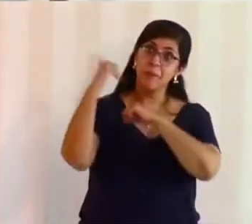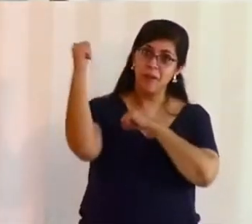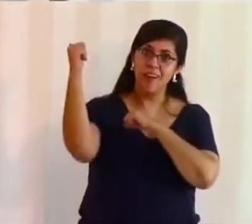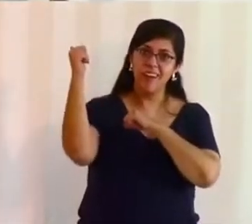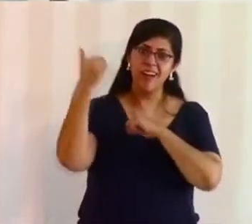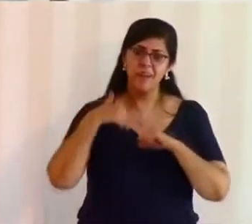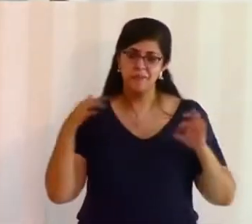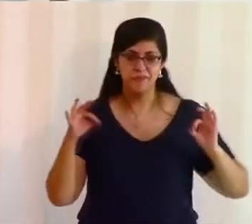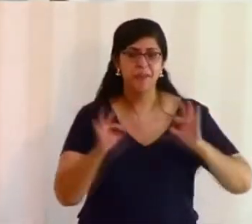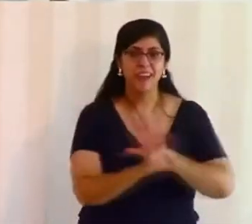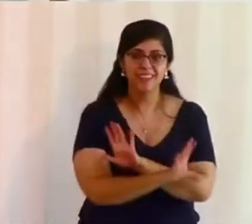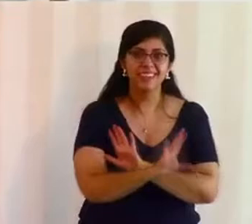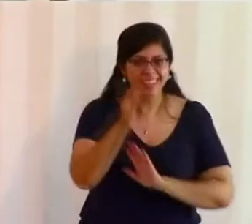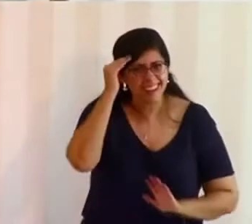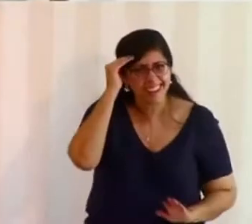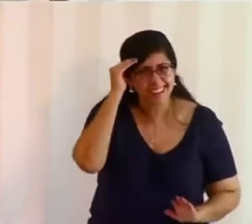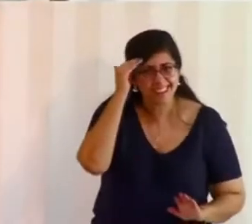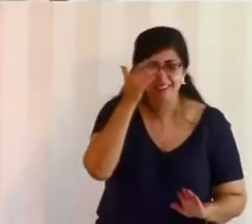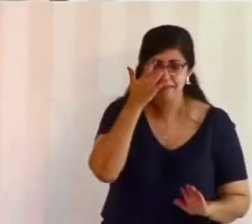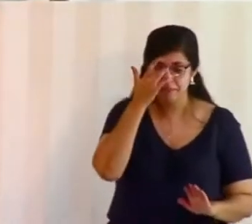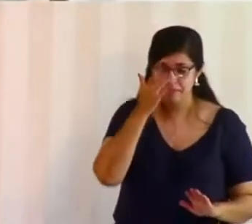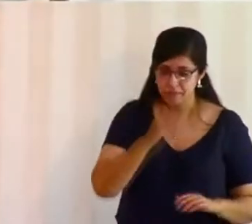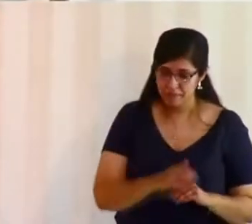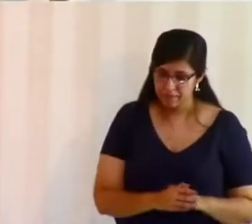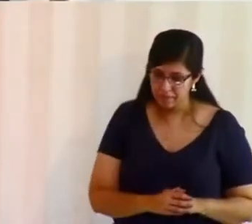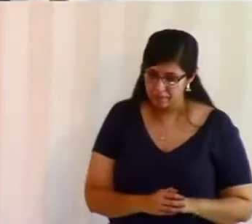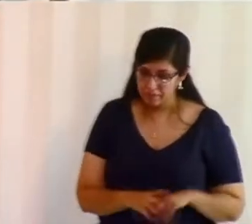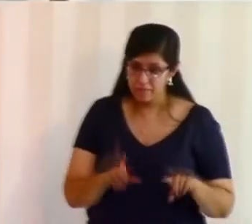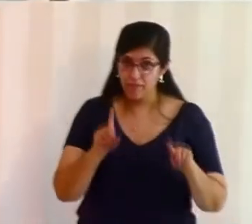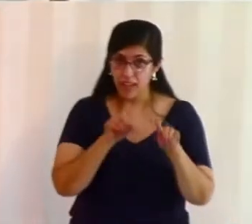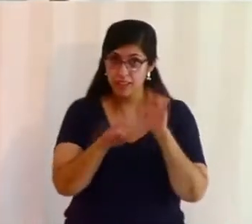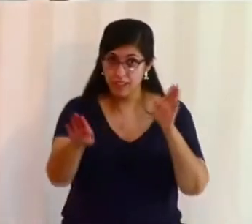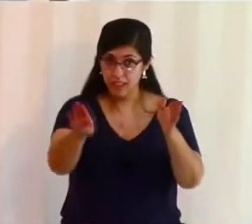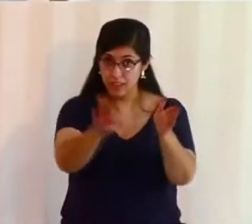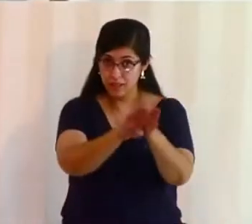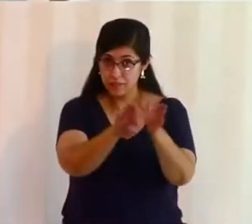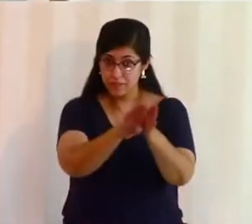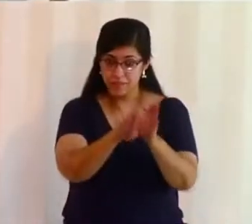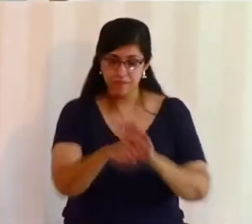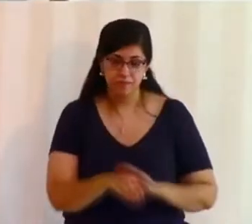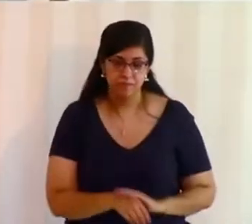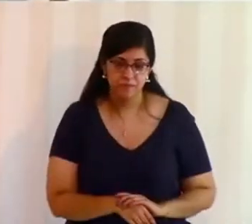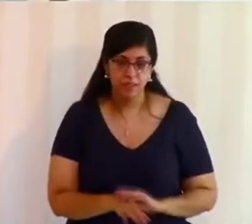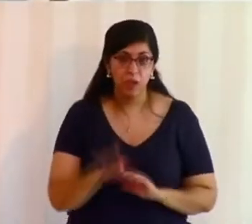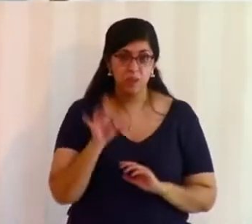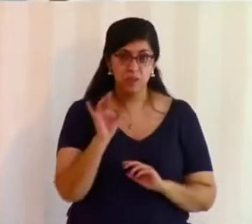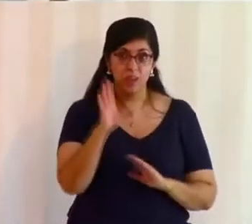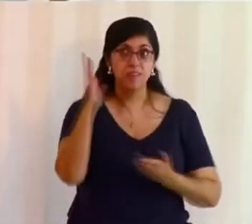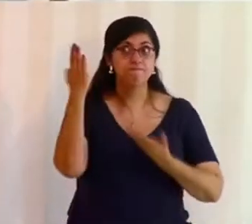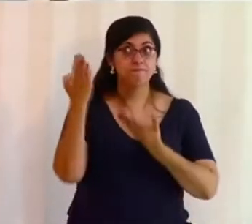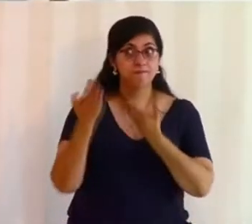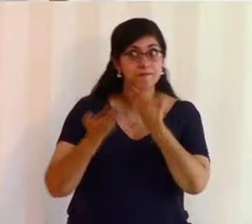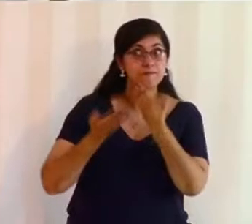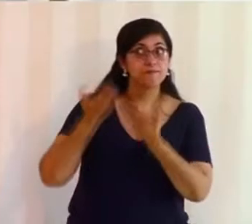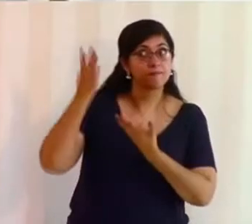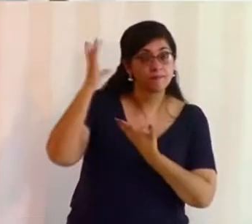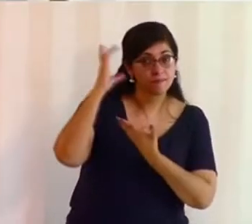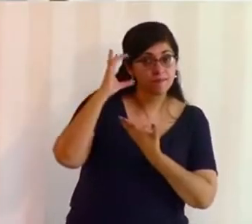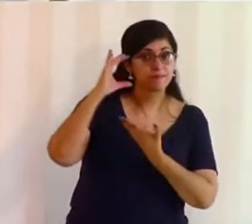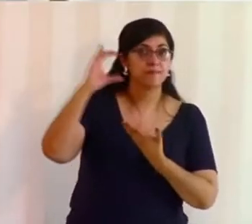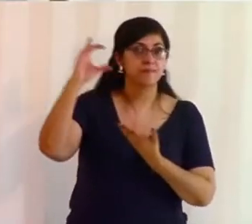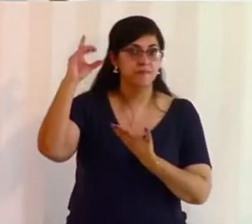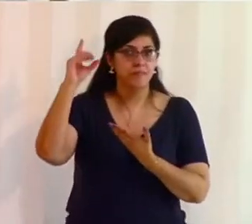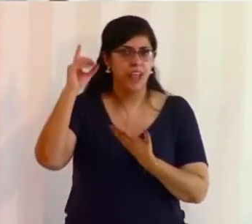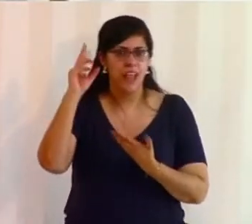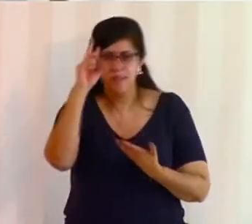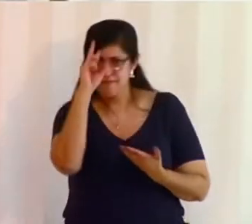destino, vá para aquela localidade, mas chegando lá, lembre-se, eu só sou servo, eu não tenho o poder de